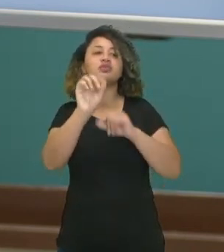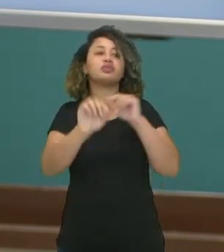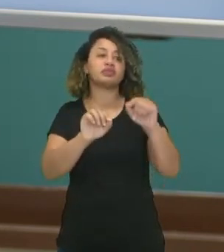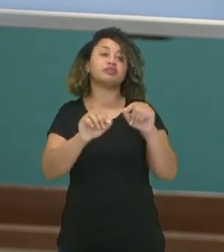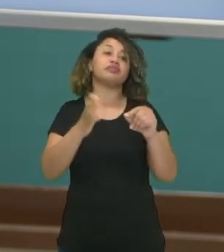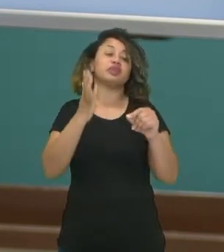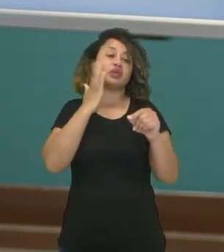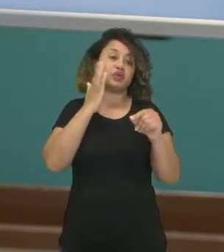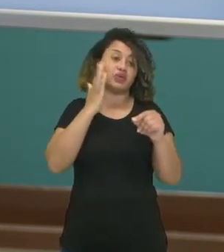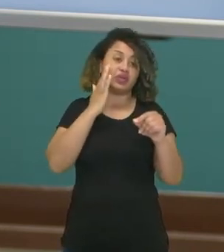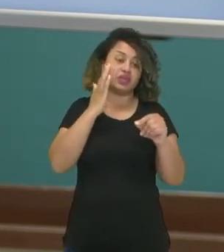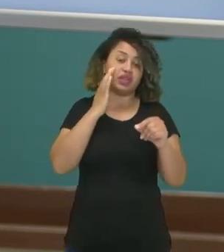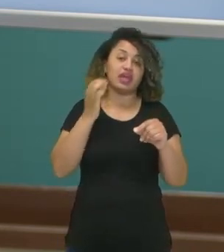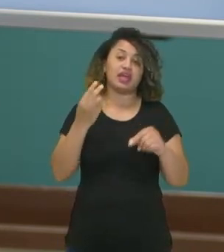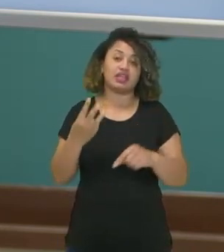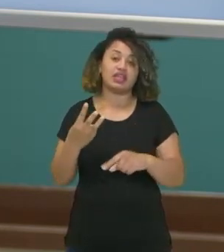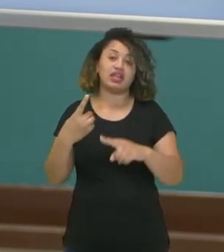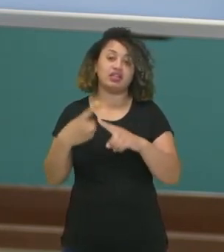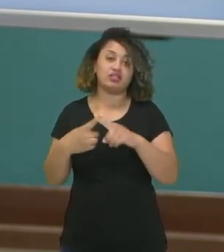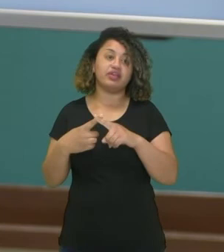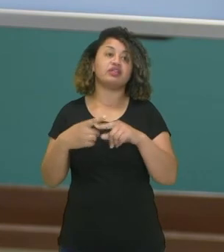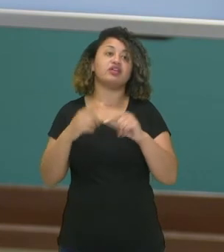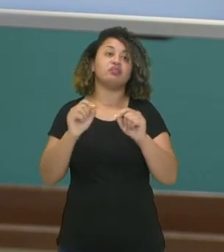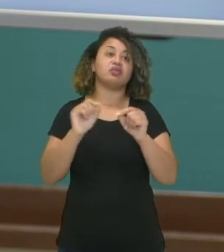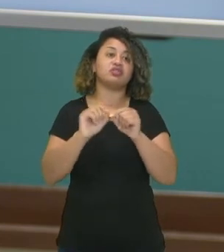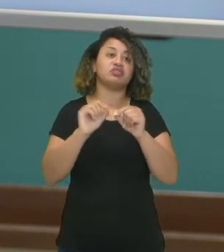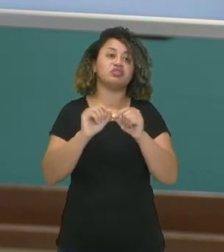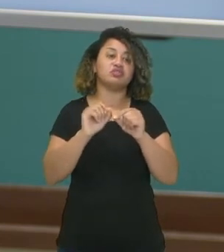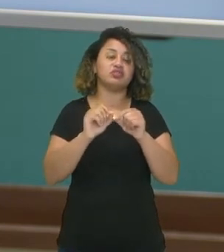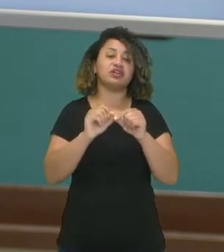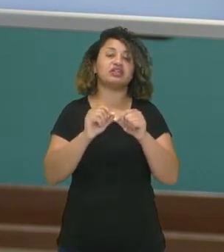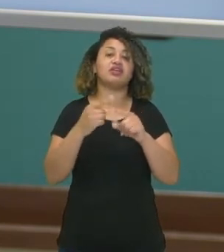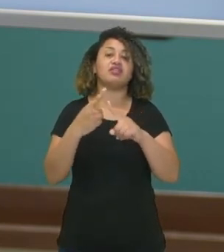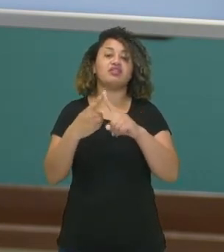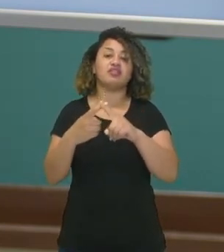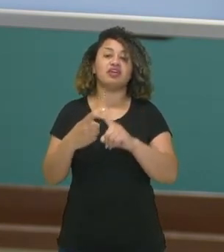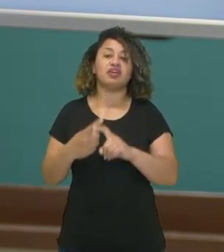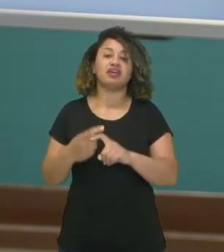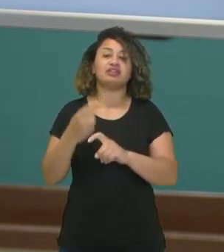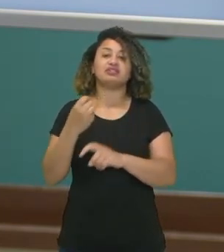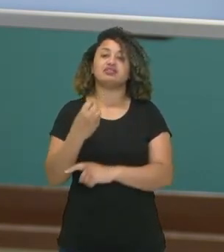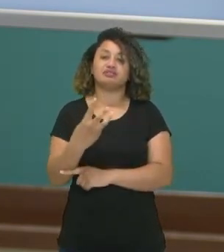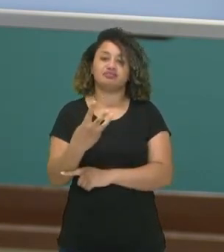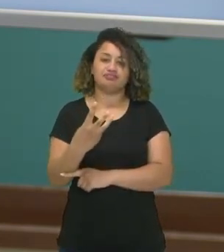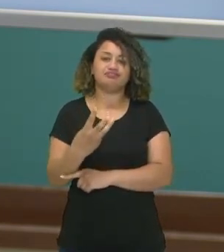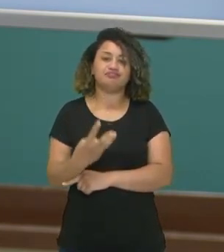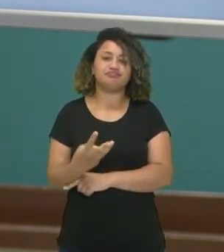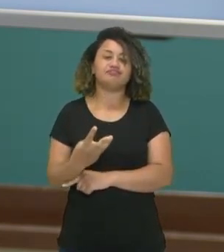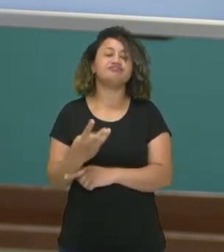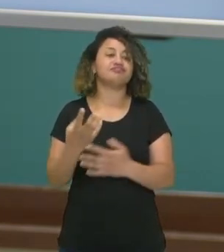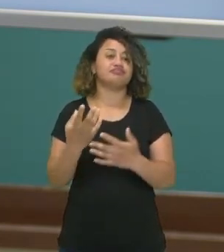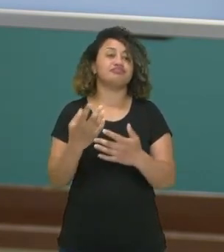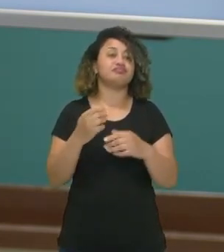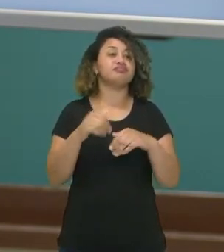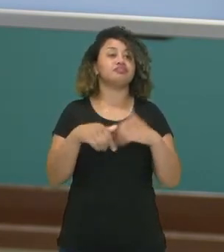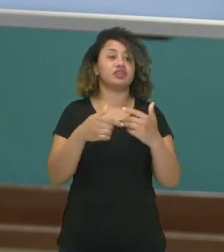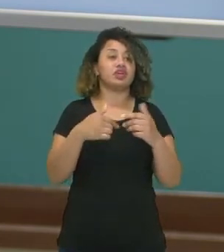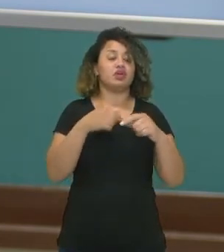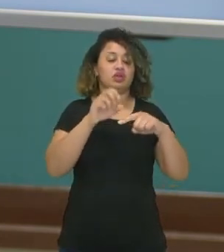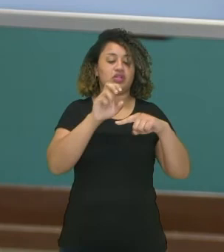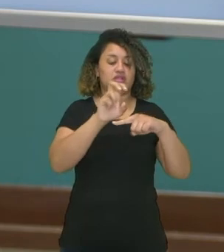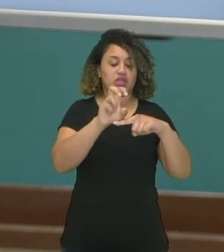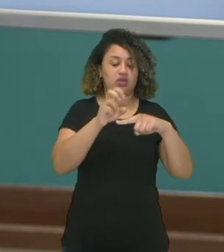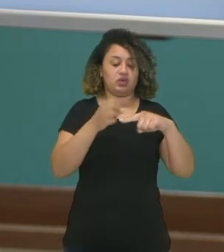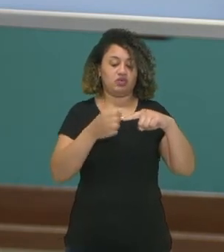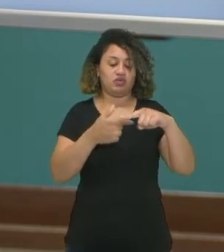a gente sabe que é o triplo, eu posso multiplicar aqui os valores dessa razão. Eu posso pegar